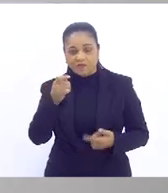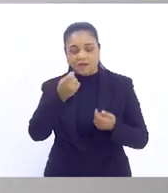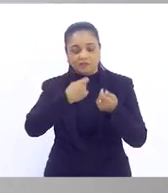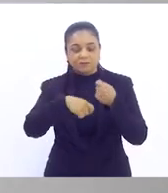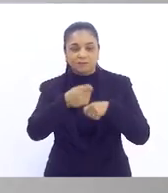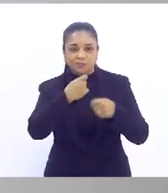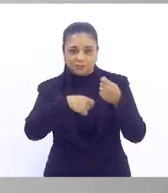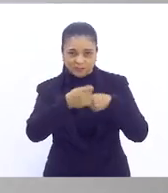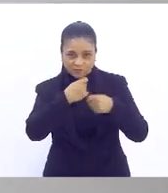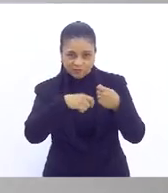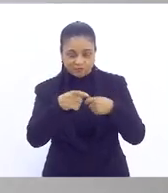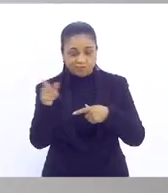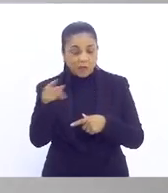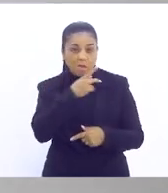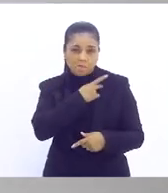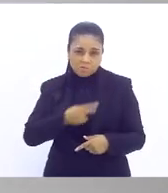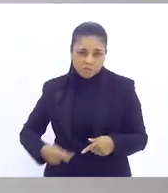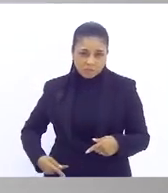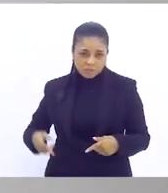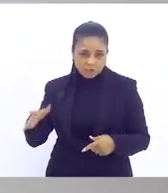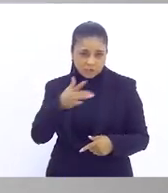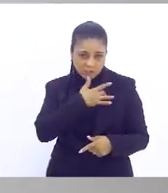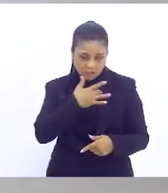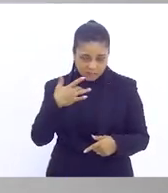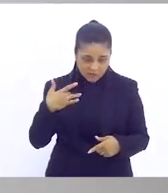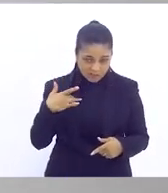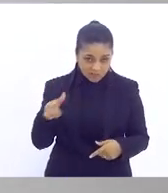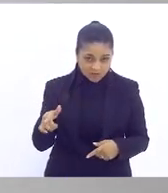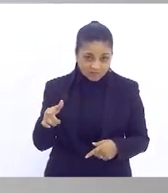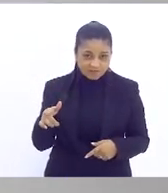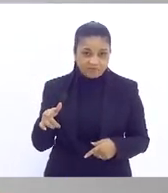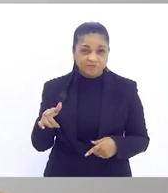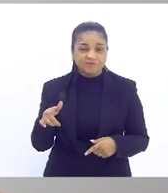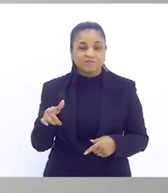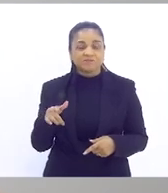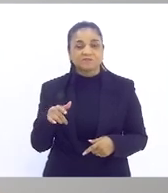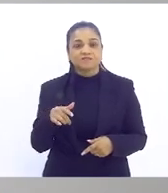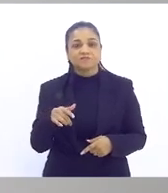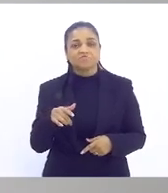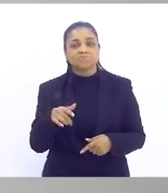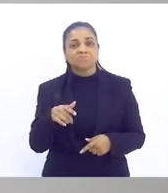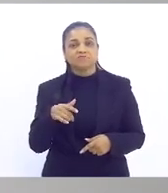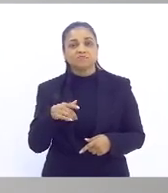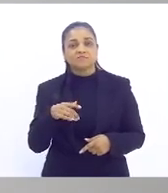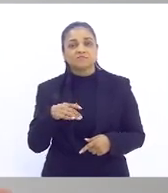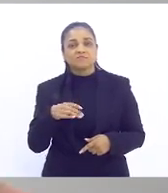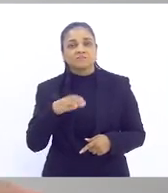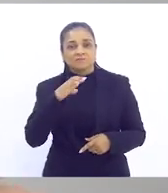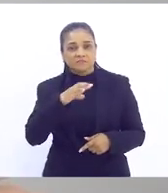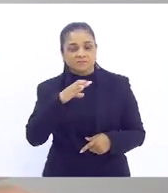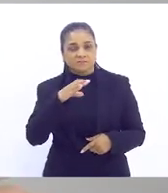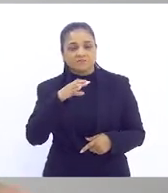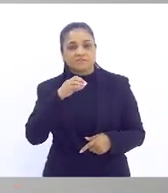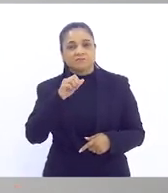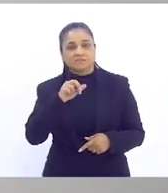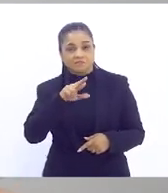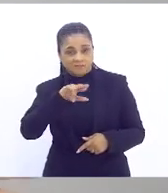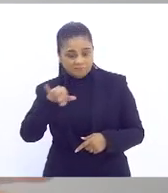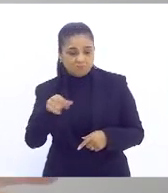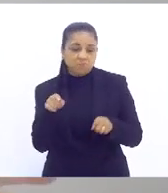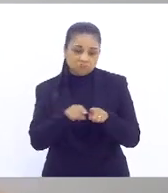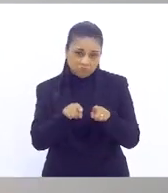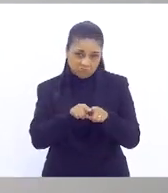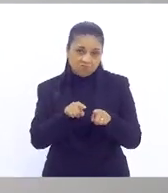presidente da falando da Saúde da Saúde nós caçamos aqui um governador também